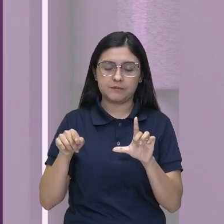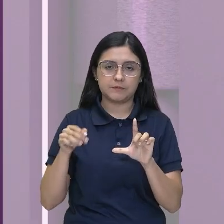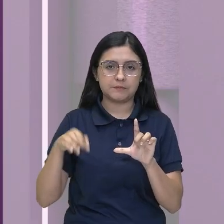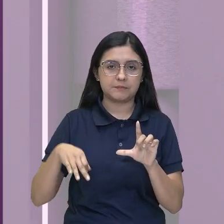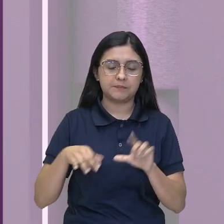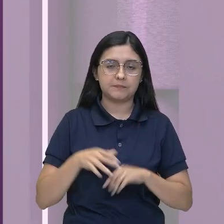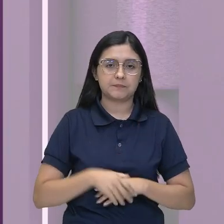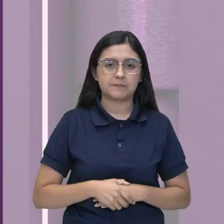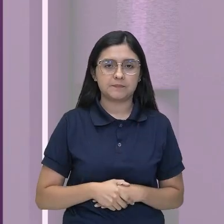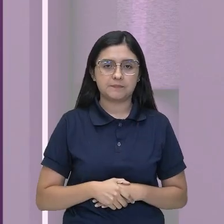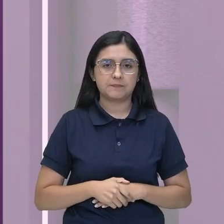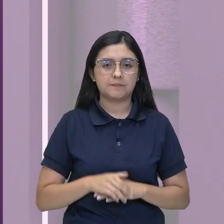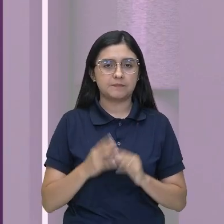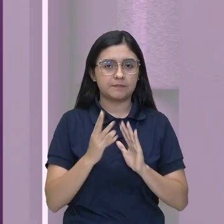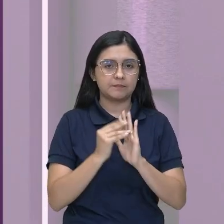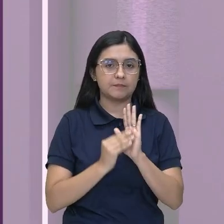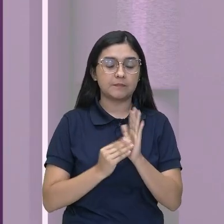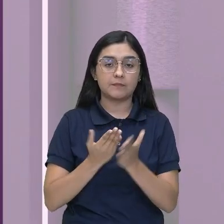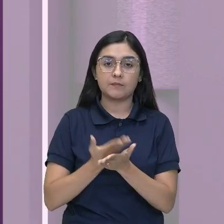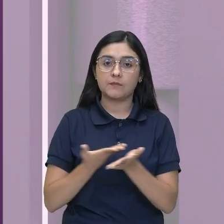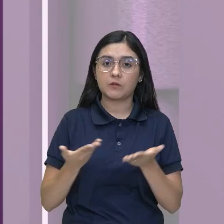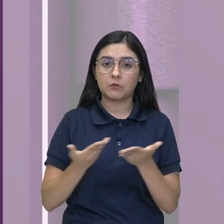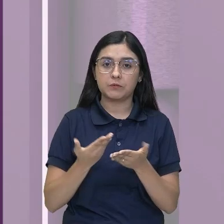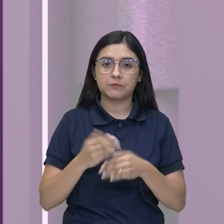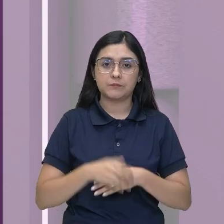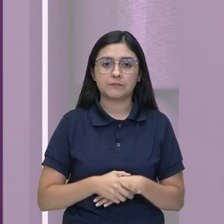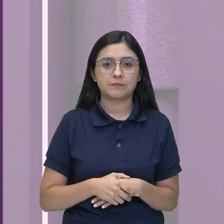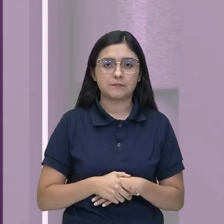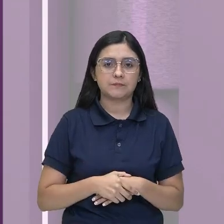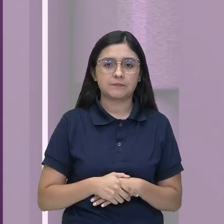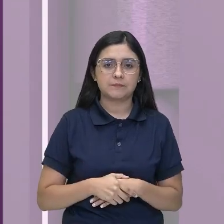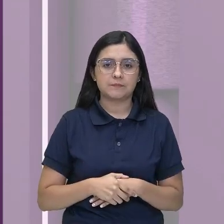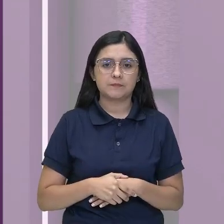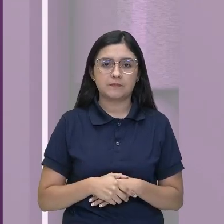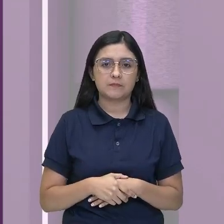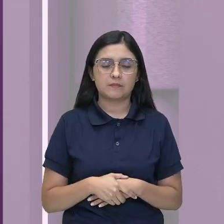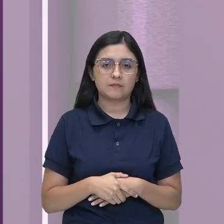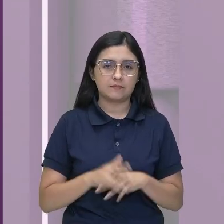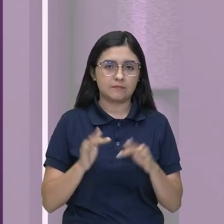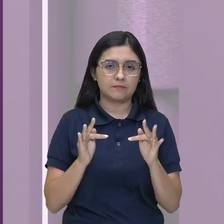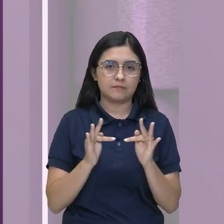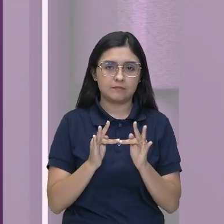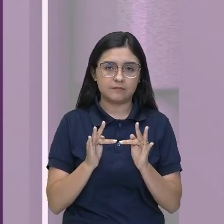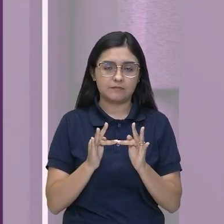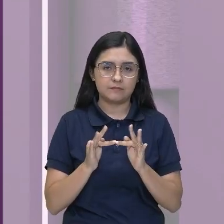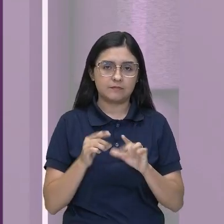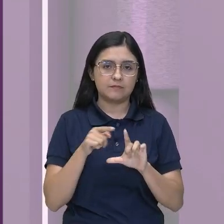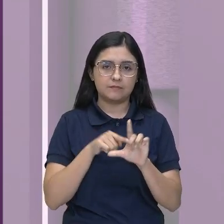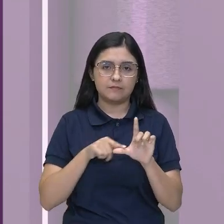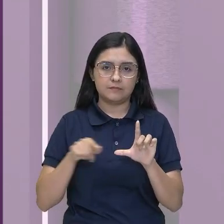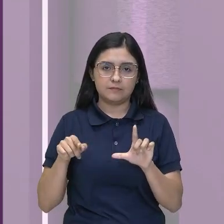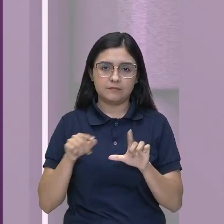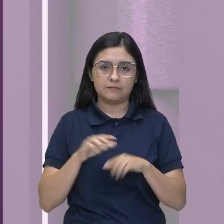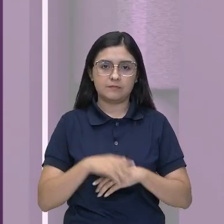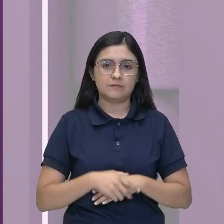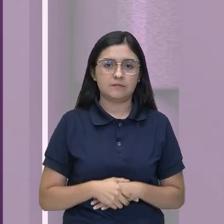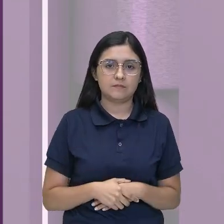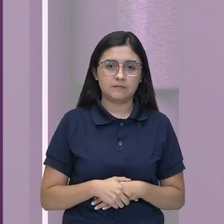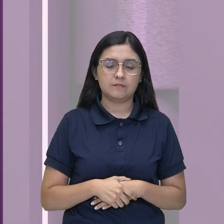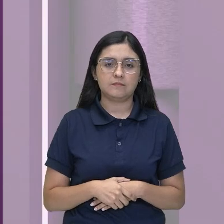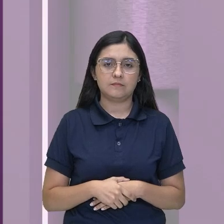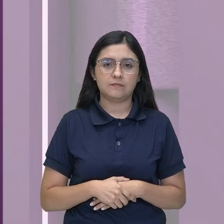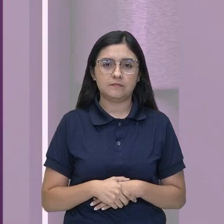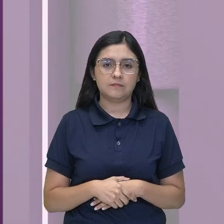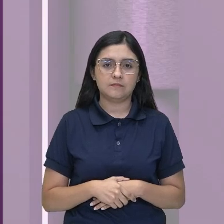Ok? Então esse aí é o conteúdo da nossa aula de hoje, função quadrática, máximo e mínimo, né? Ou função do segundo